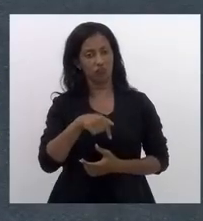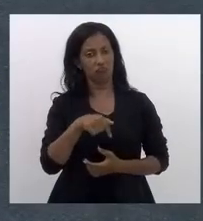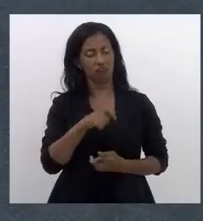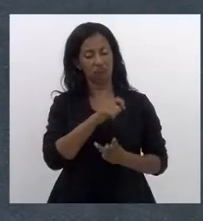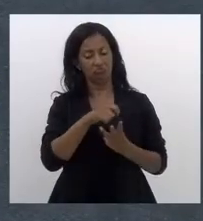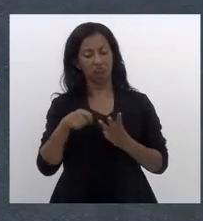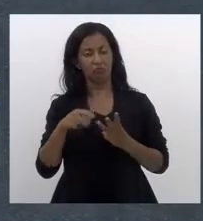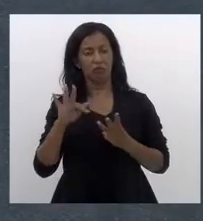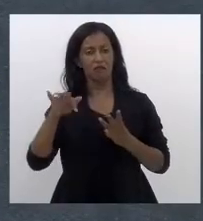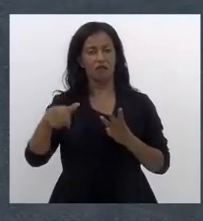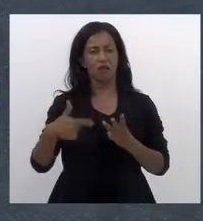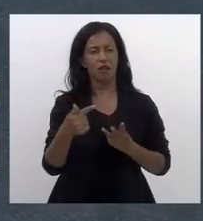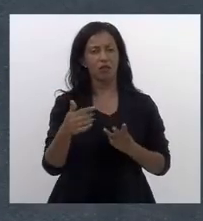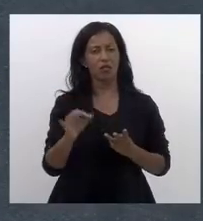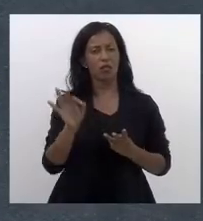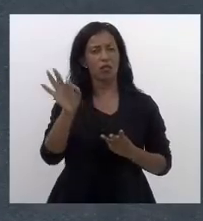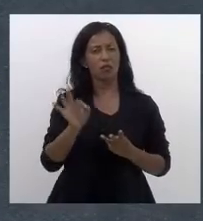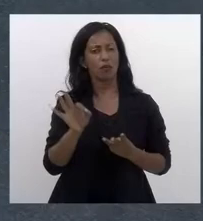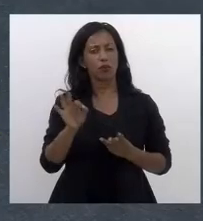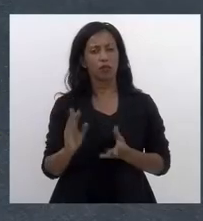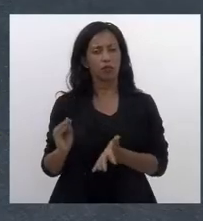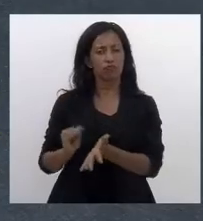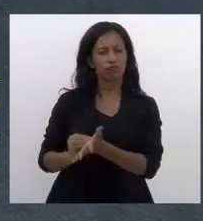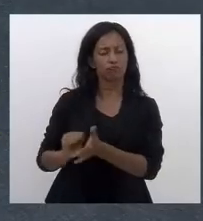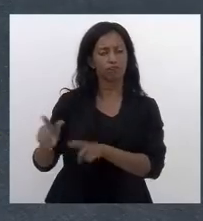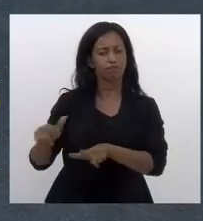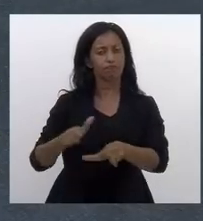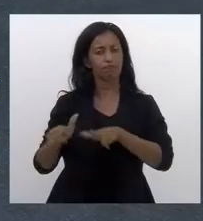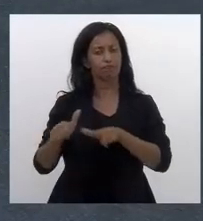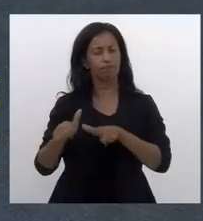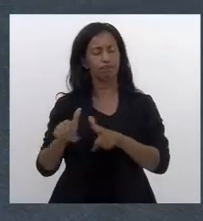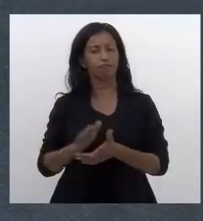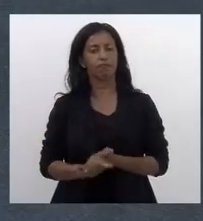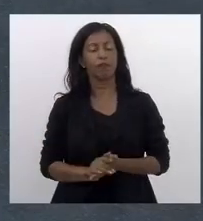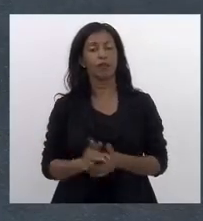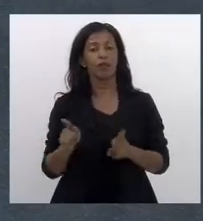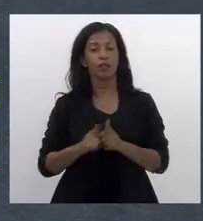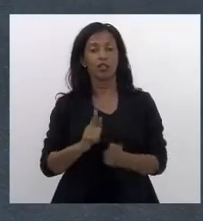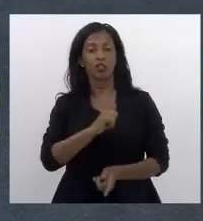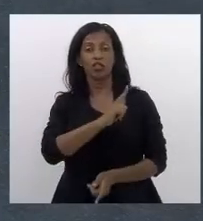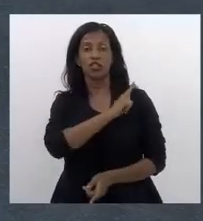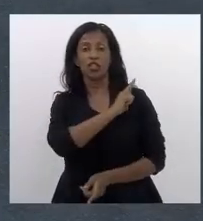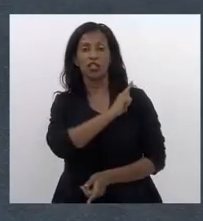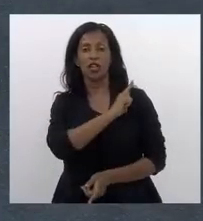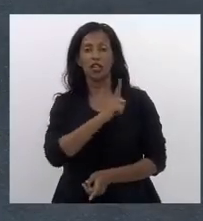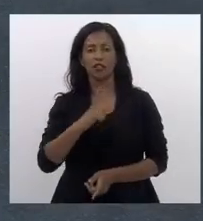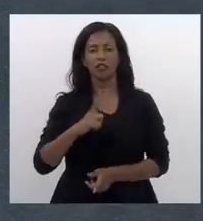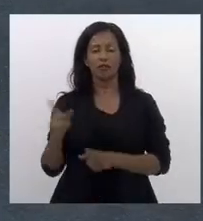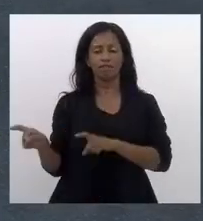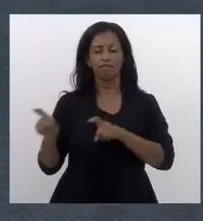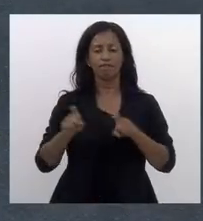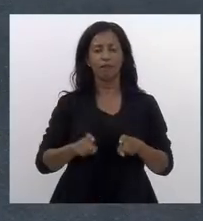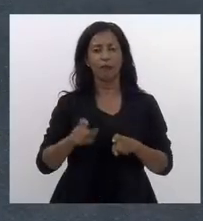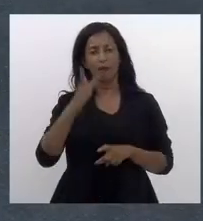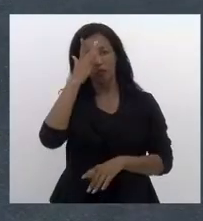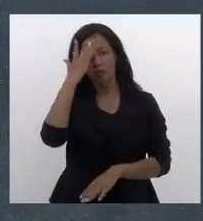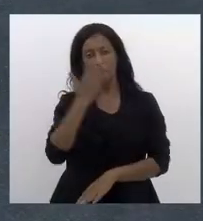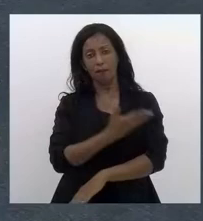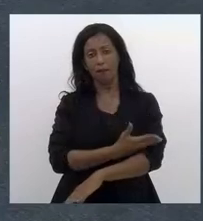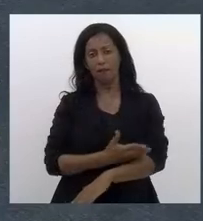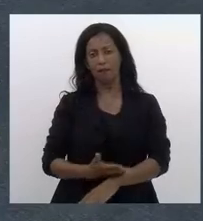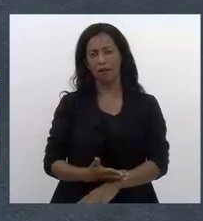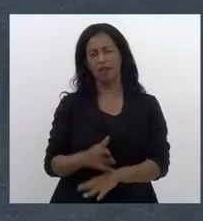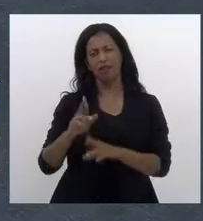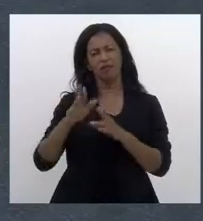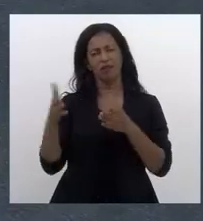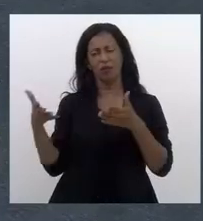2021. Né? 70% aqui no Estado do Rio de Janeiro dos cargos gerenciais são ocupados pela população branca. Então, não é